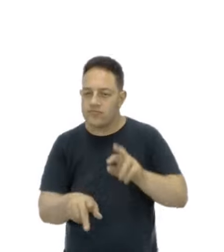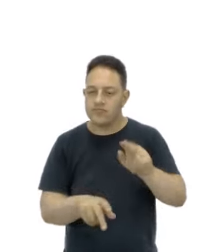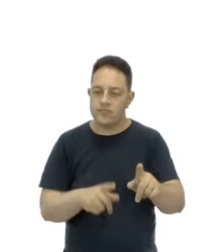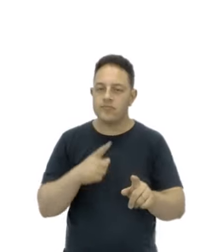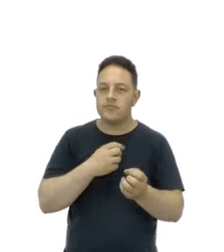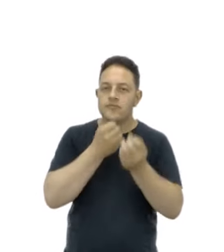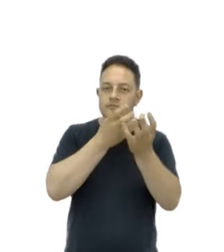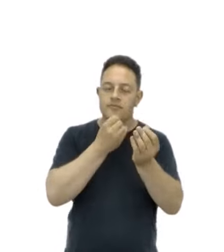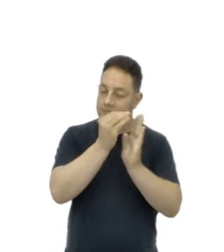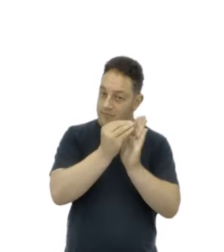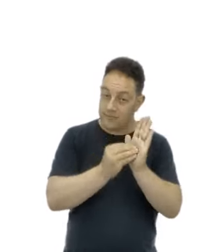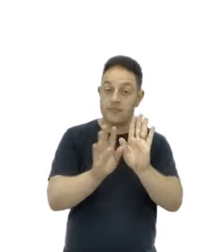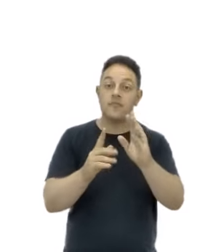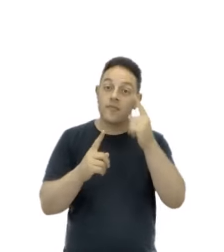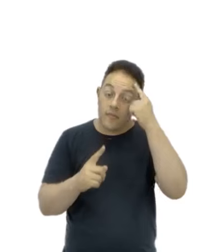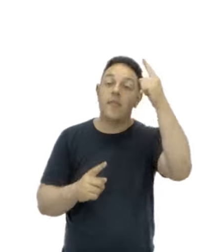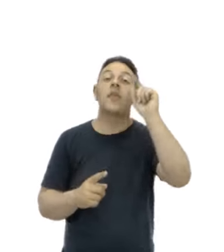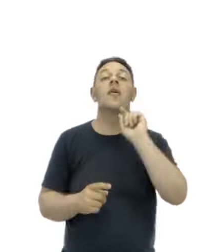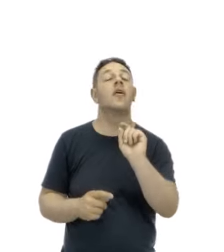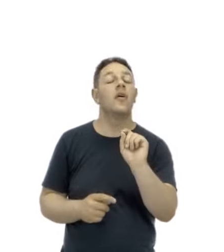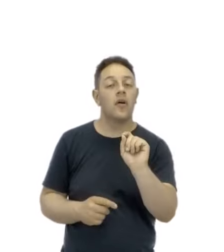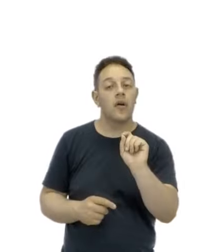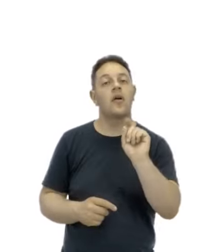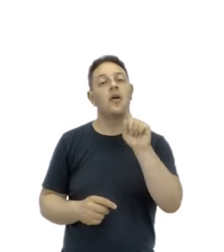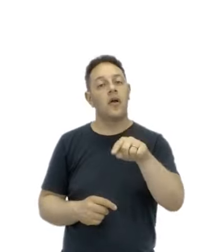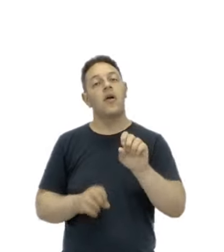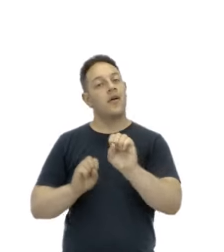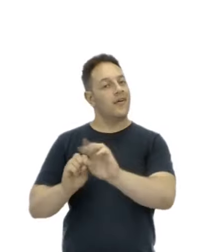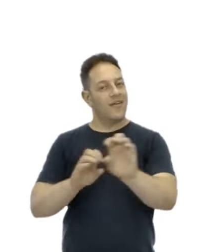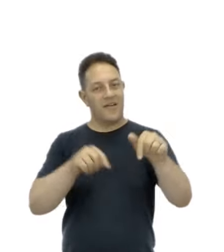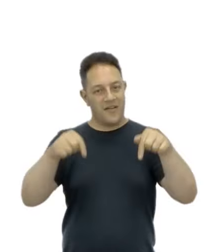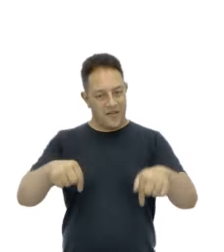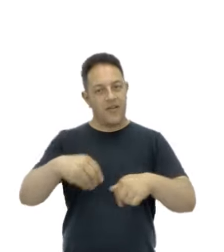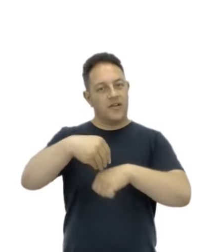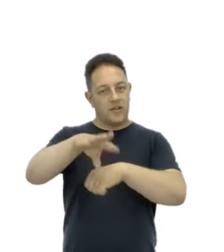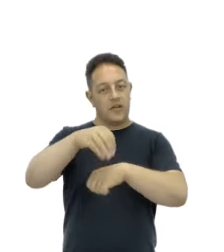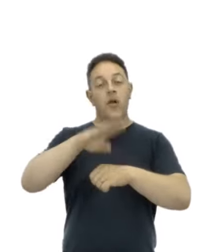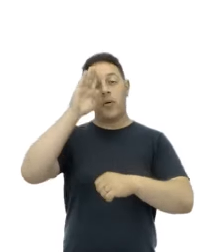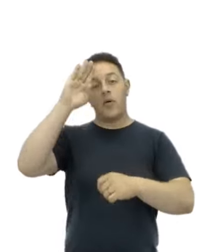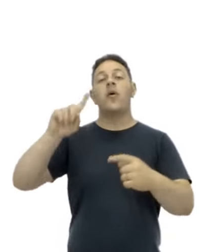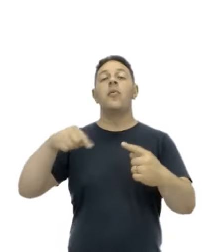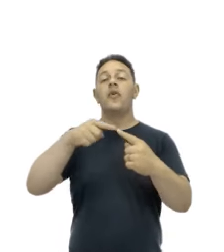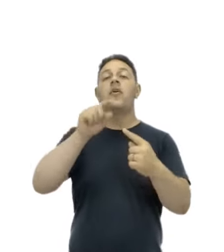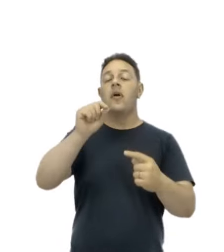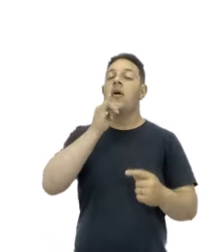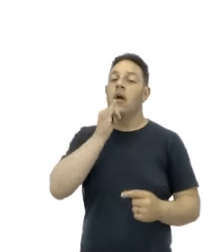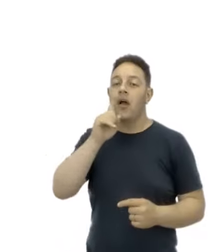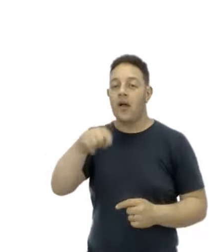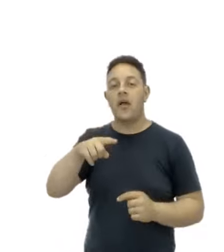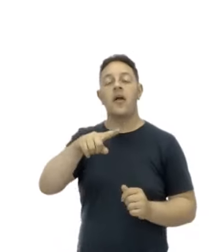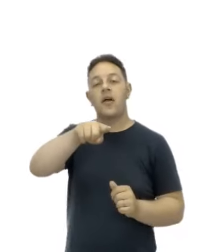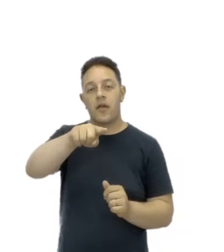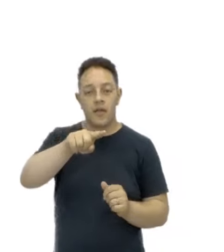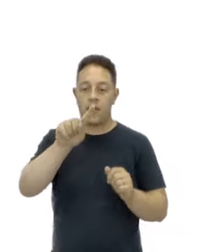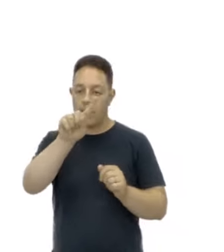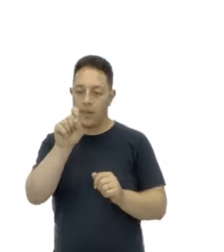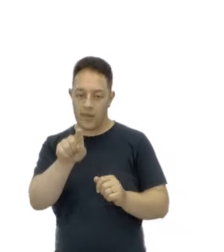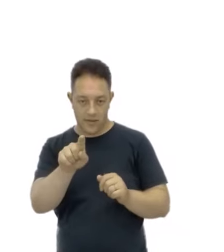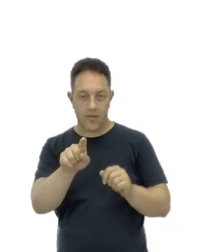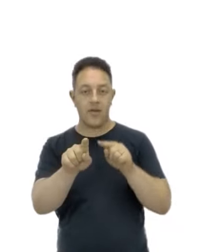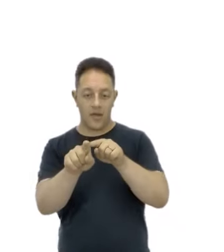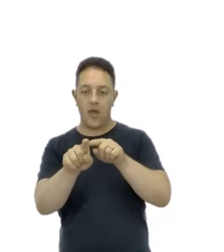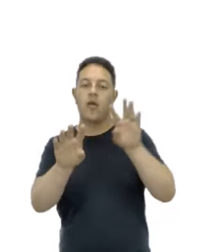desses dados, lembrando dessa formação, que o objetivo é a mudança do lugar da incógnita e